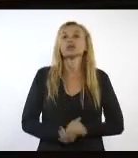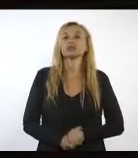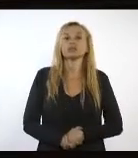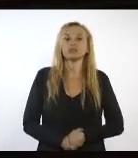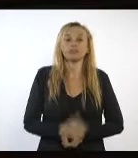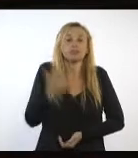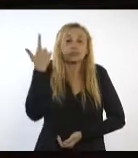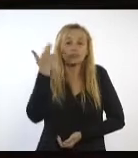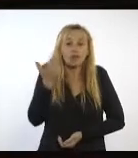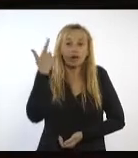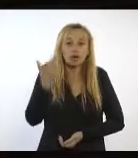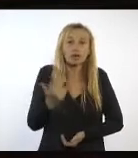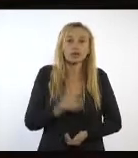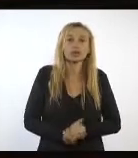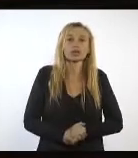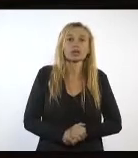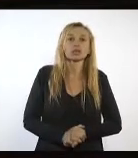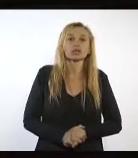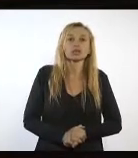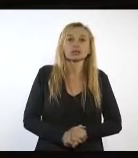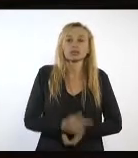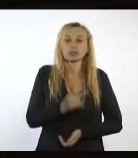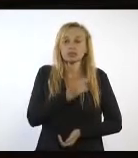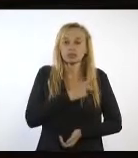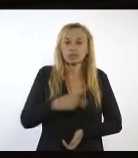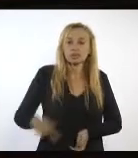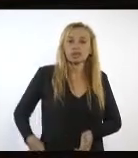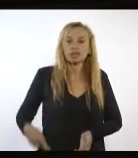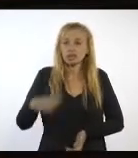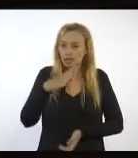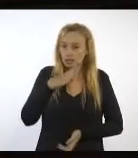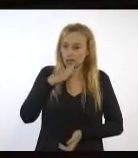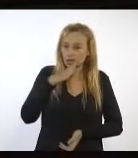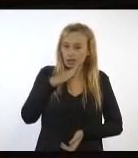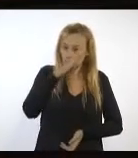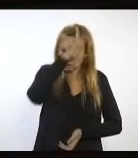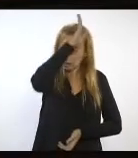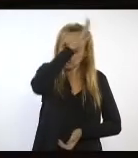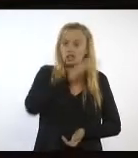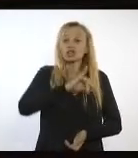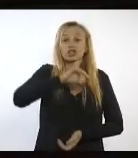naturalizou-se, e assim o presidente da República, Jair Bolsonaro,